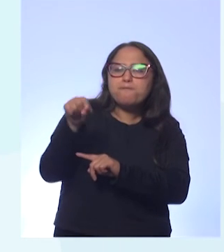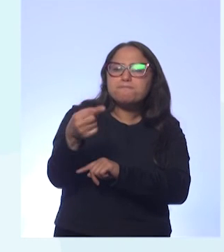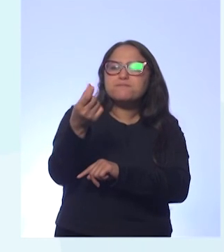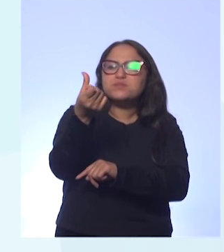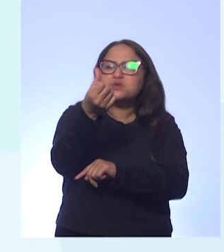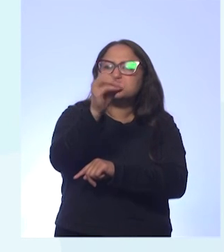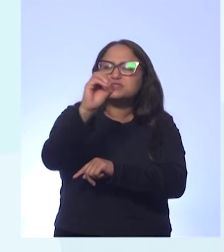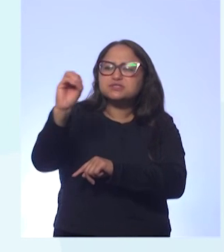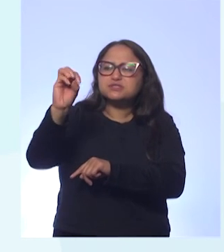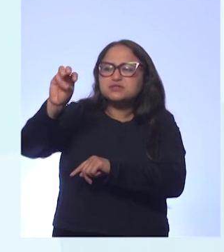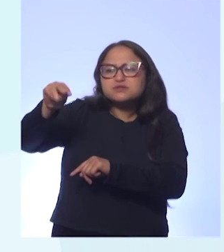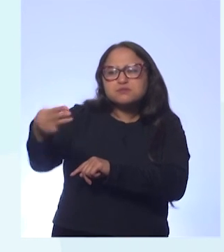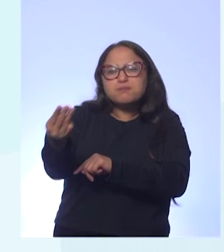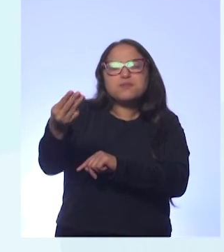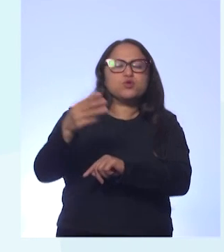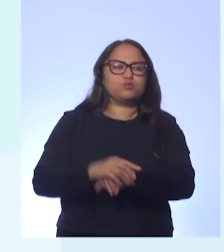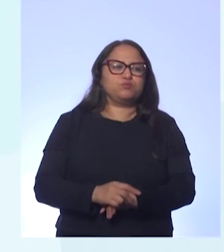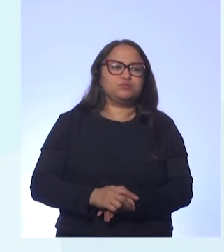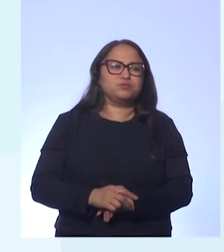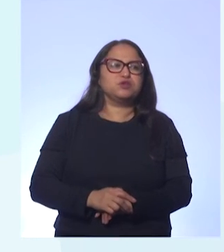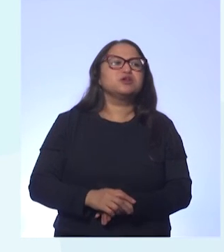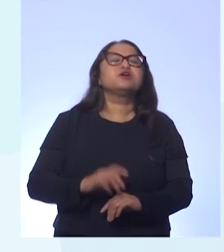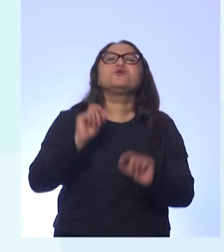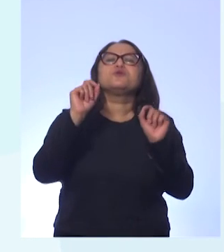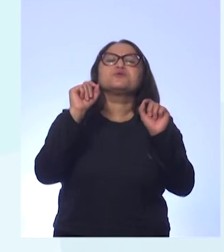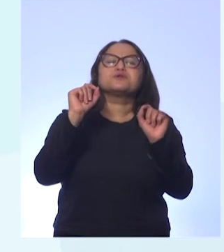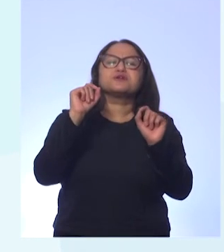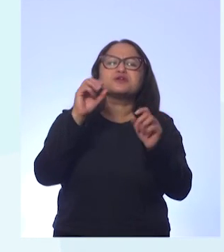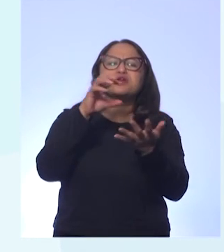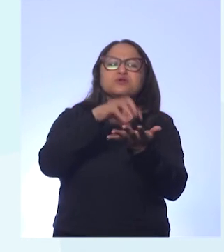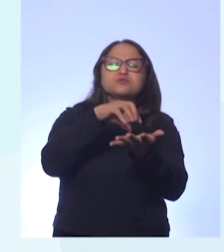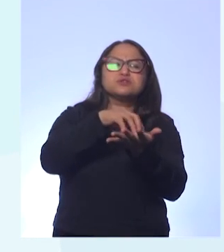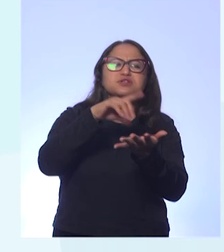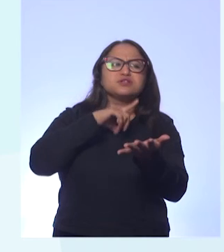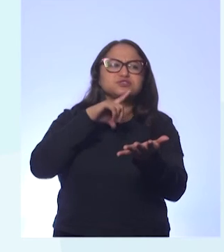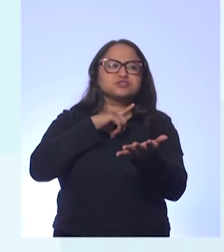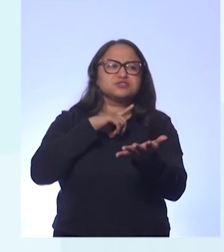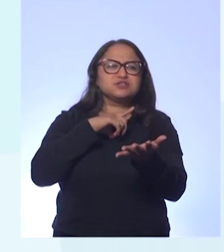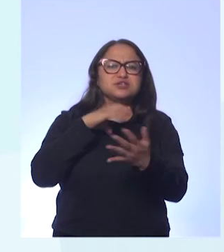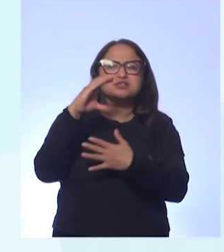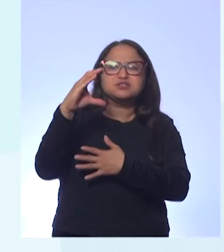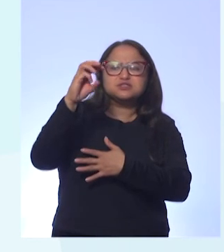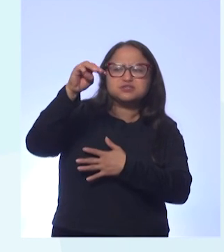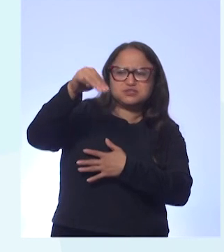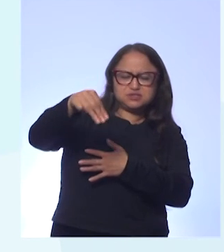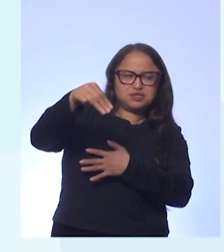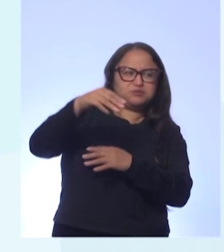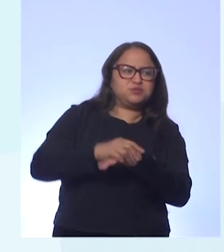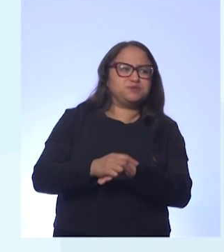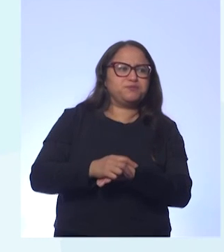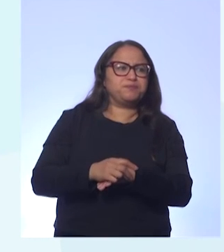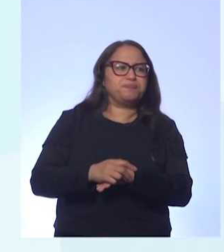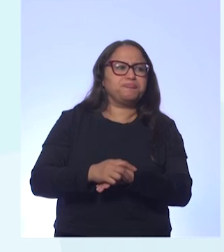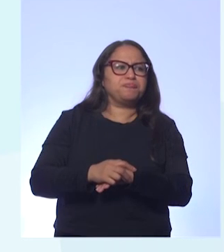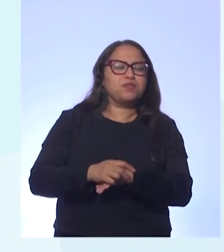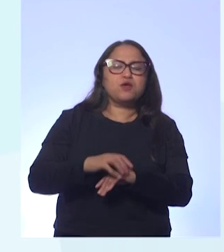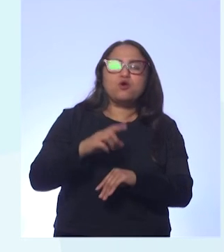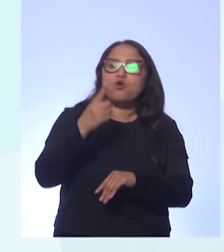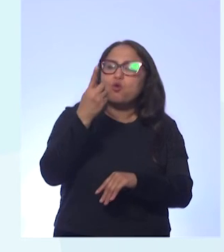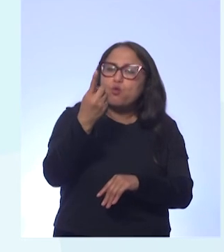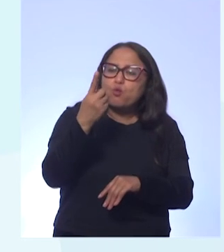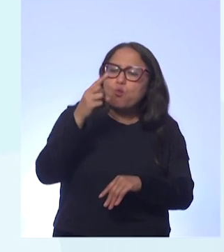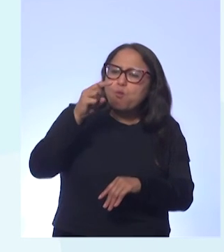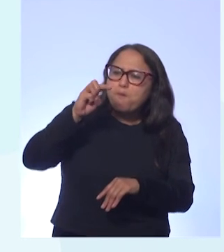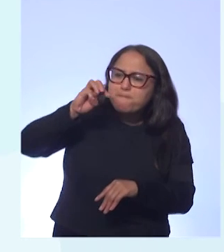1.600.000 vezes. Vezes o quê? Que unidade de medida é essa? Veja que o problema está dizendo que é centímetros. Então, a gente tem